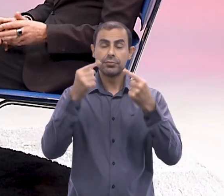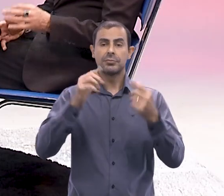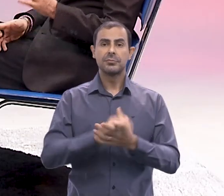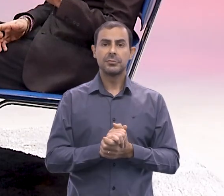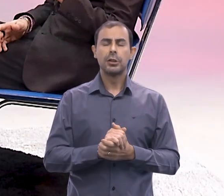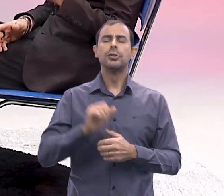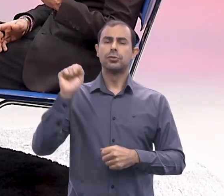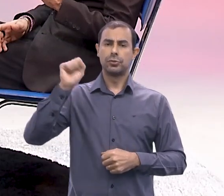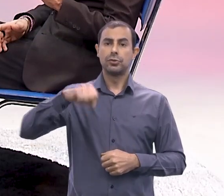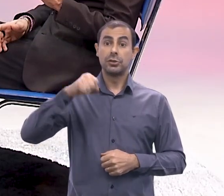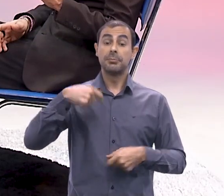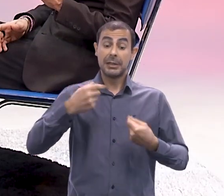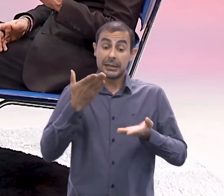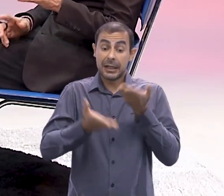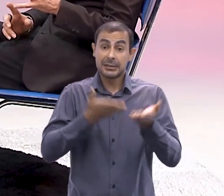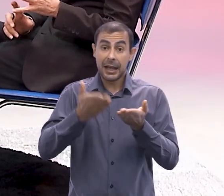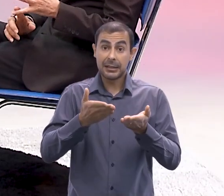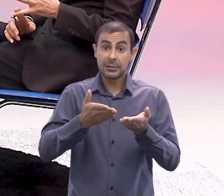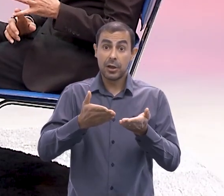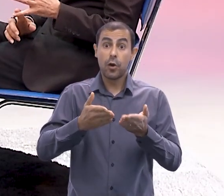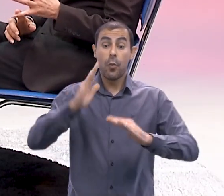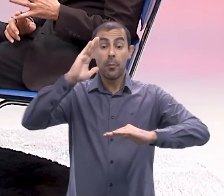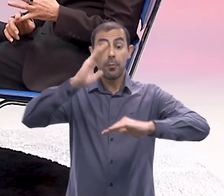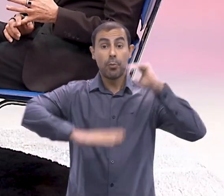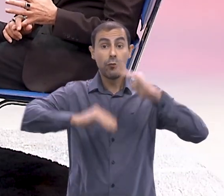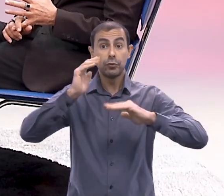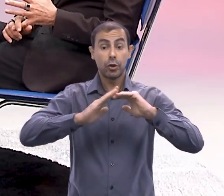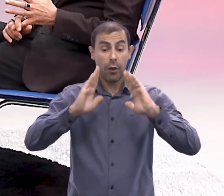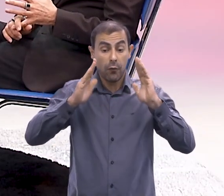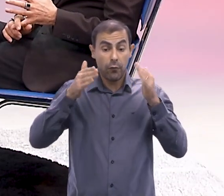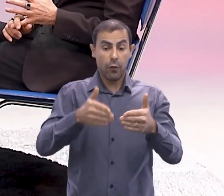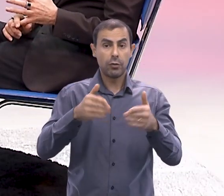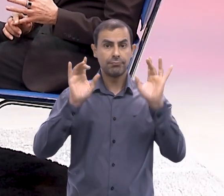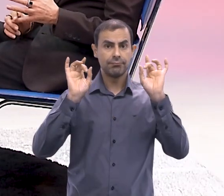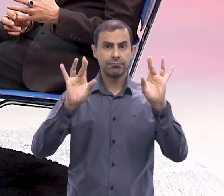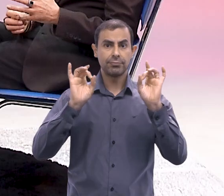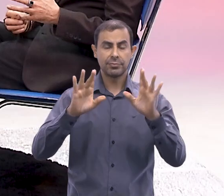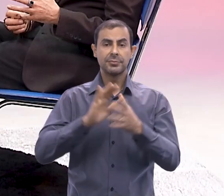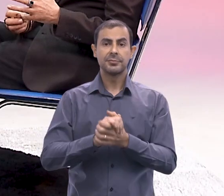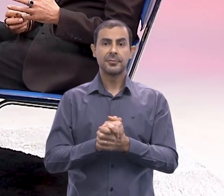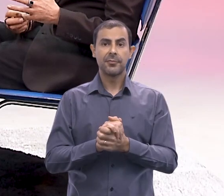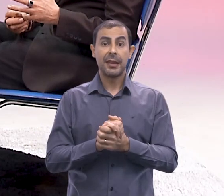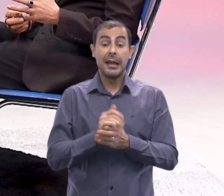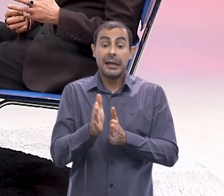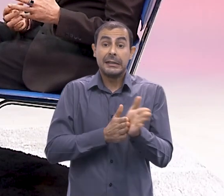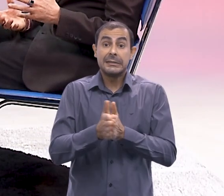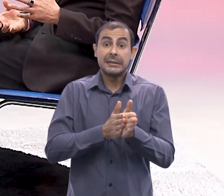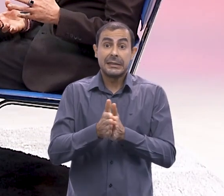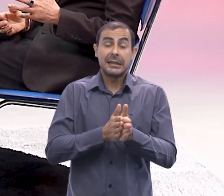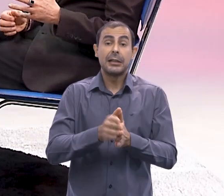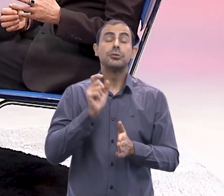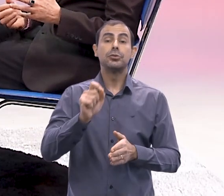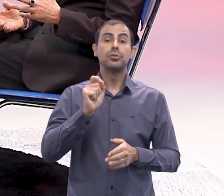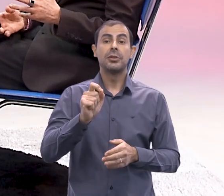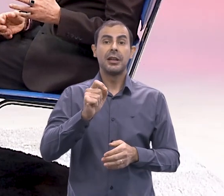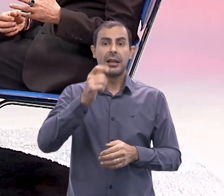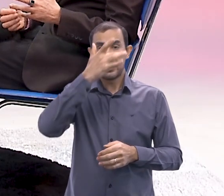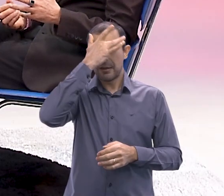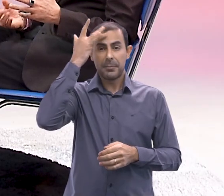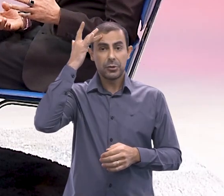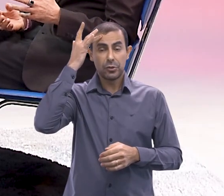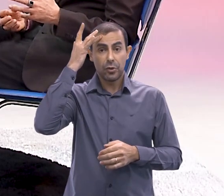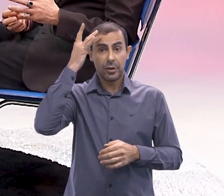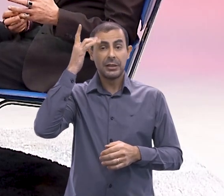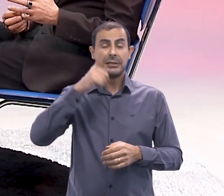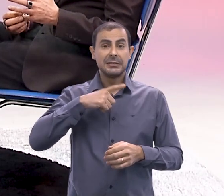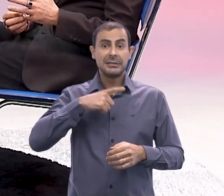tratada com especialista. A ansiedade é uma doença que é a doença do pensamento catastrófico, não presto, não